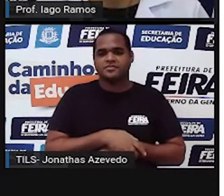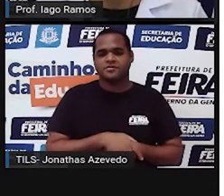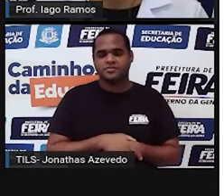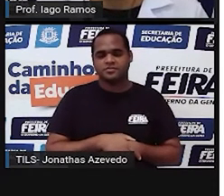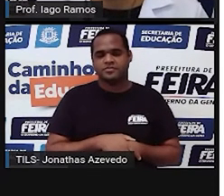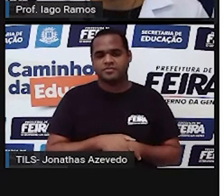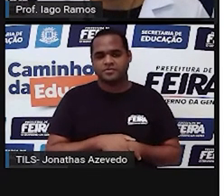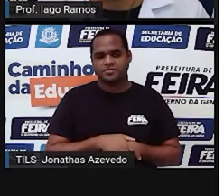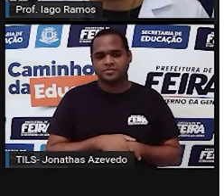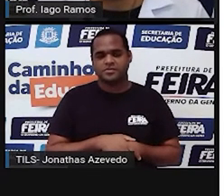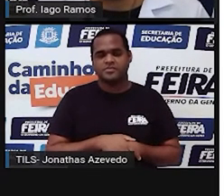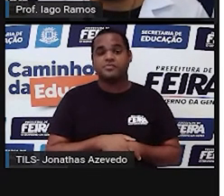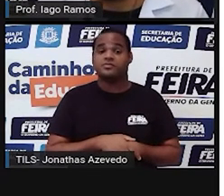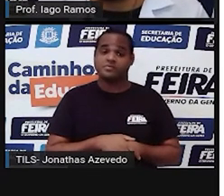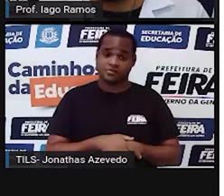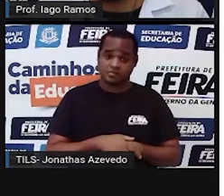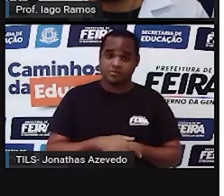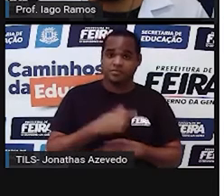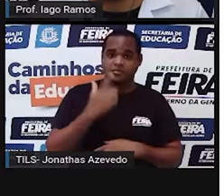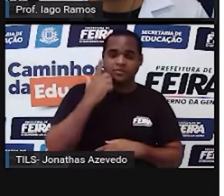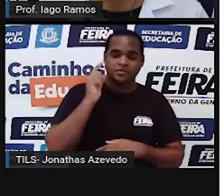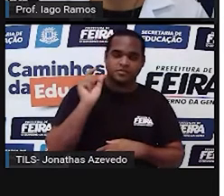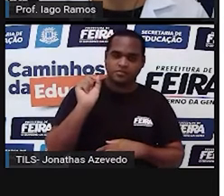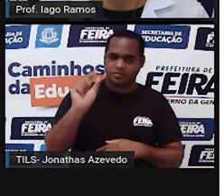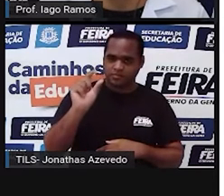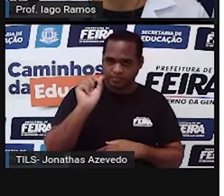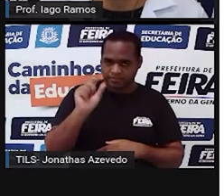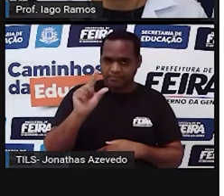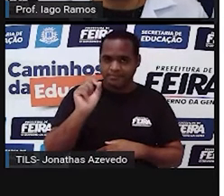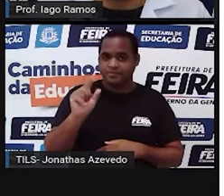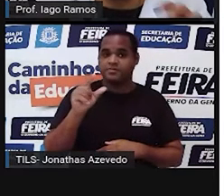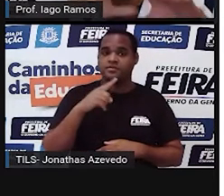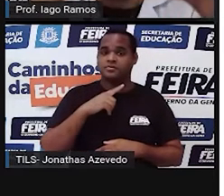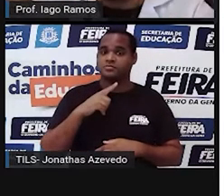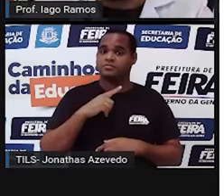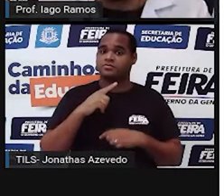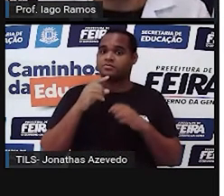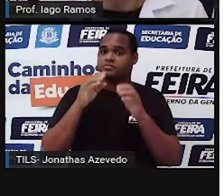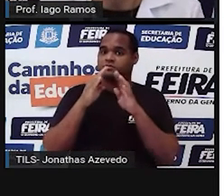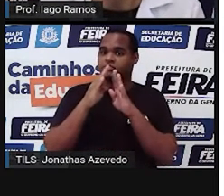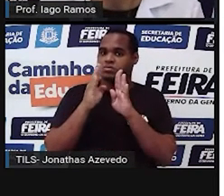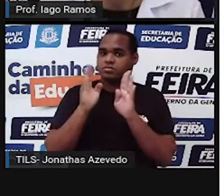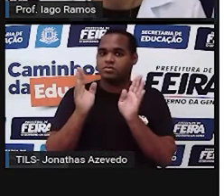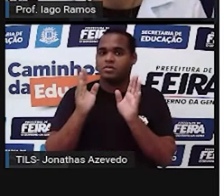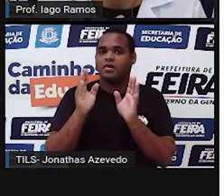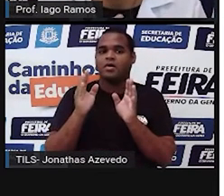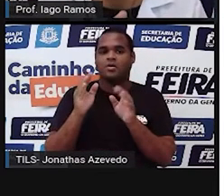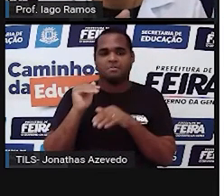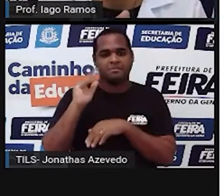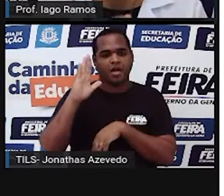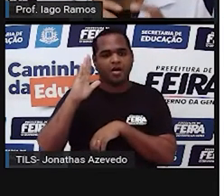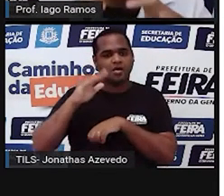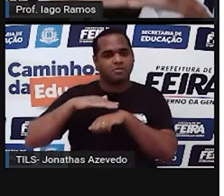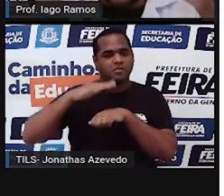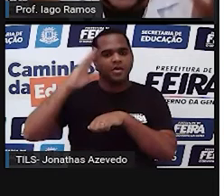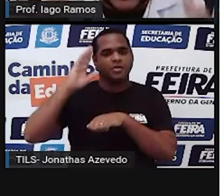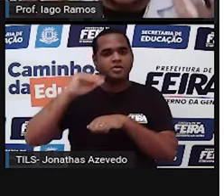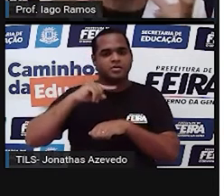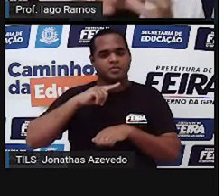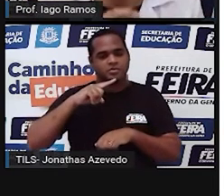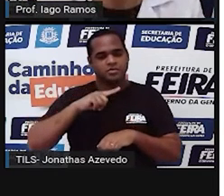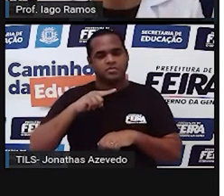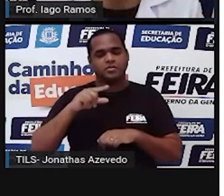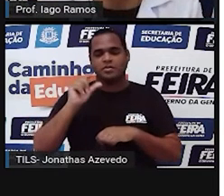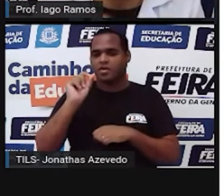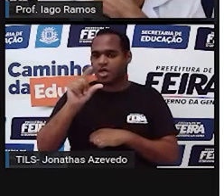Bom, se a gente olha a parte de azul, o setor azul corresponde à maioria, né? Tem ali o maior